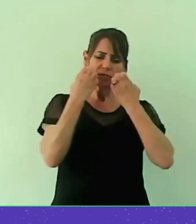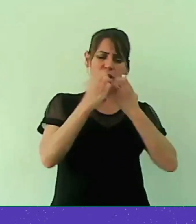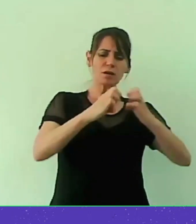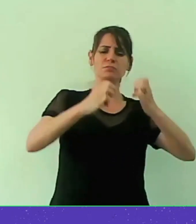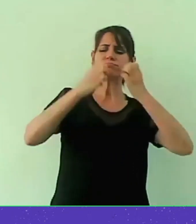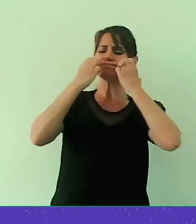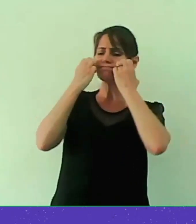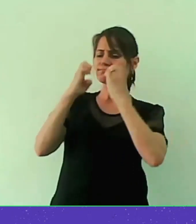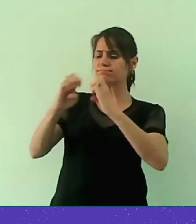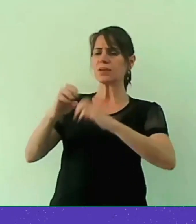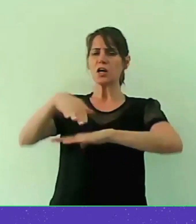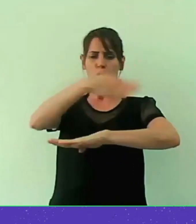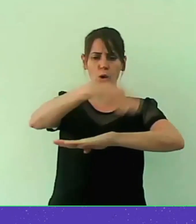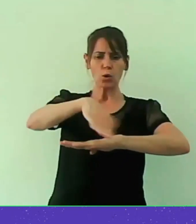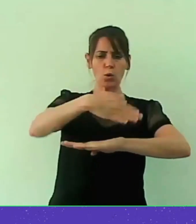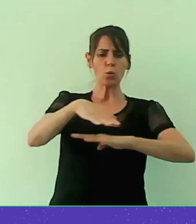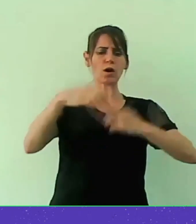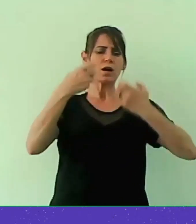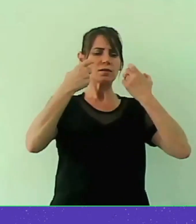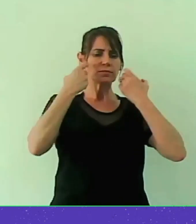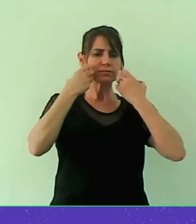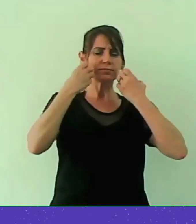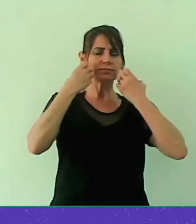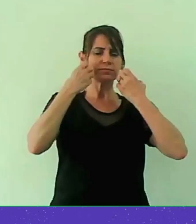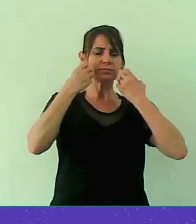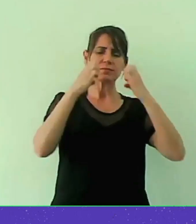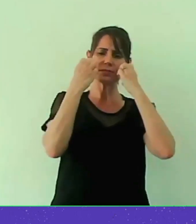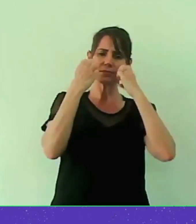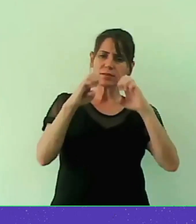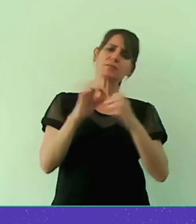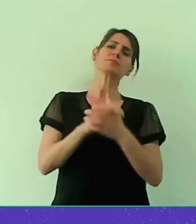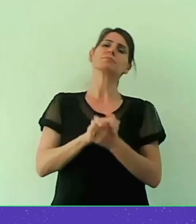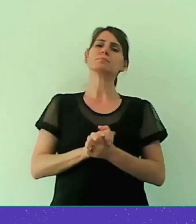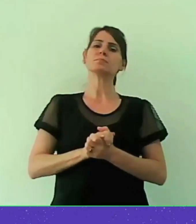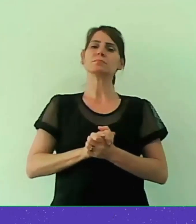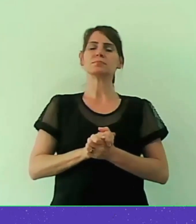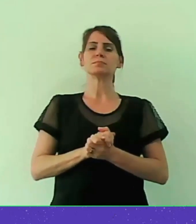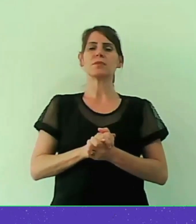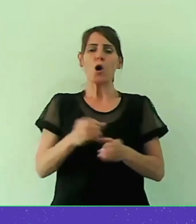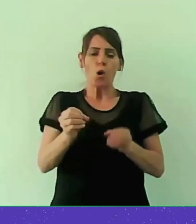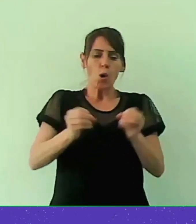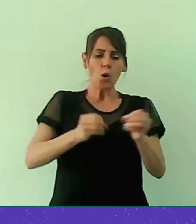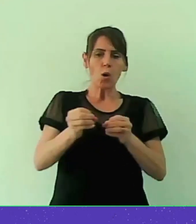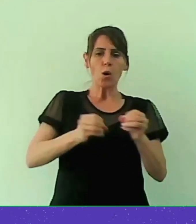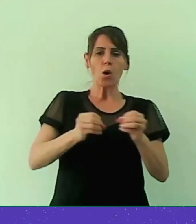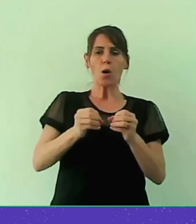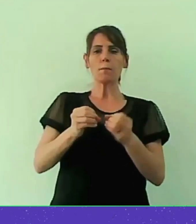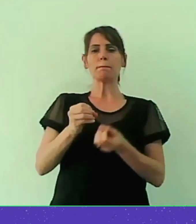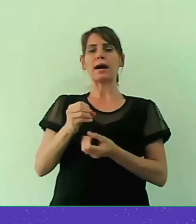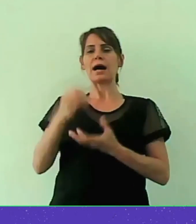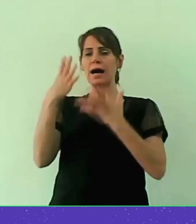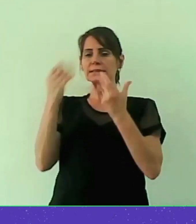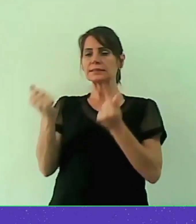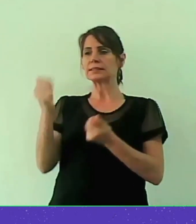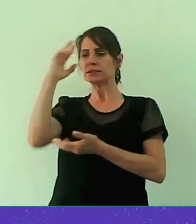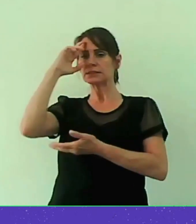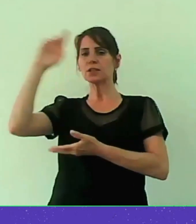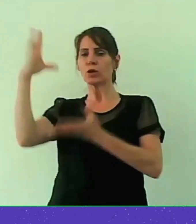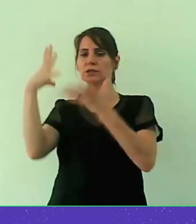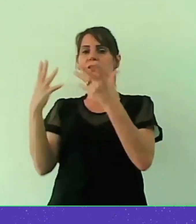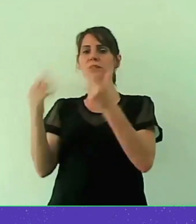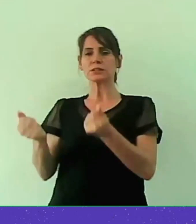nas ruas, que tem sua obra aceita pelo Senhor e que vive